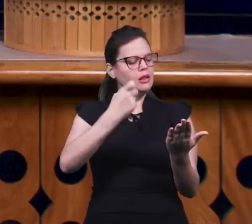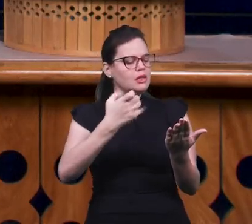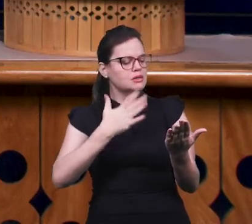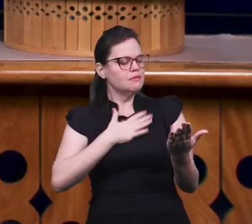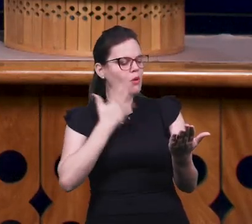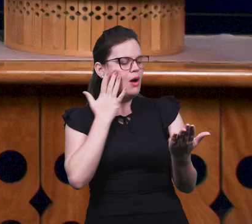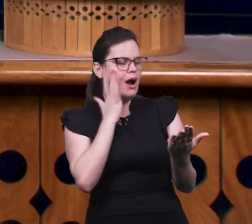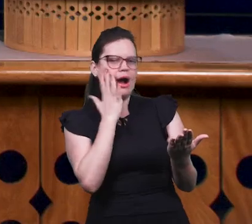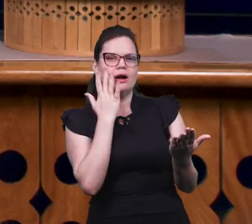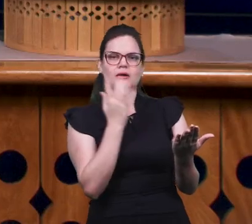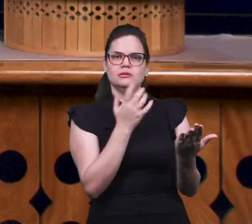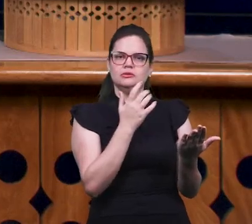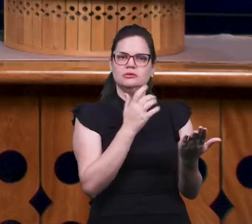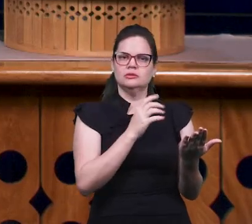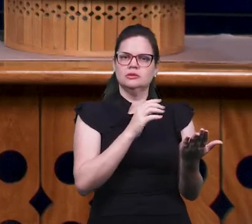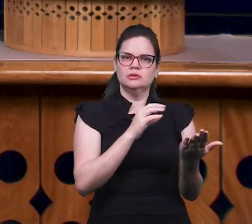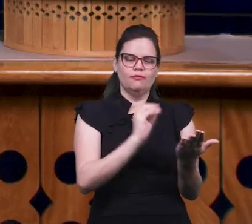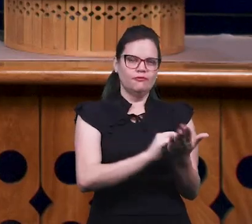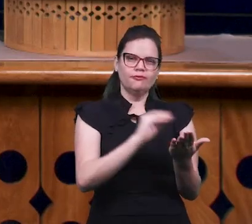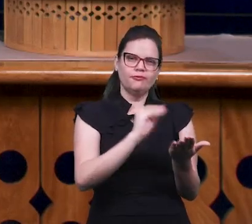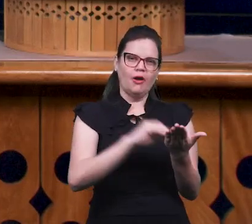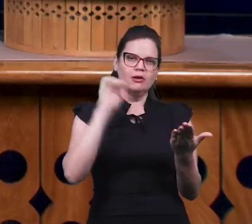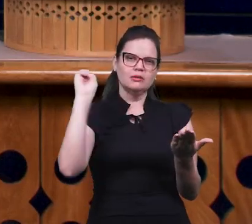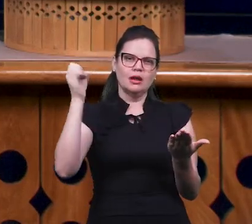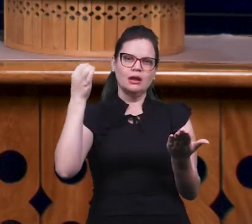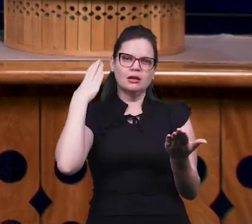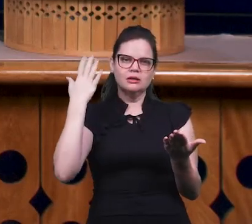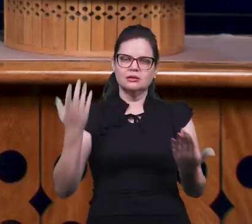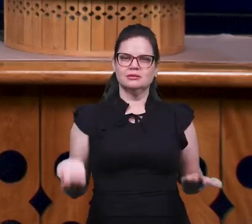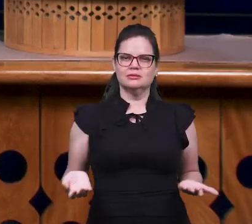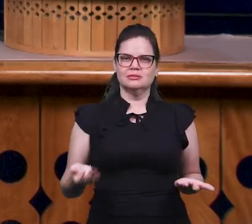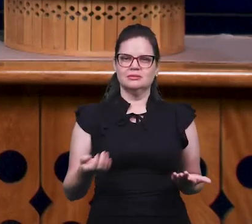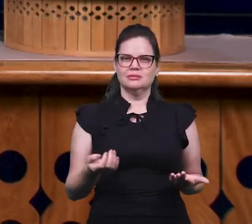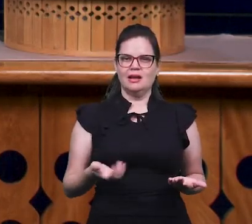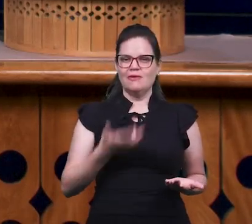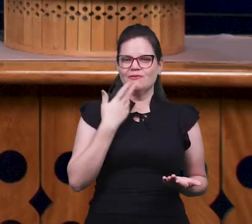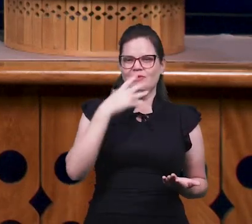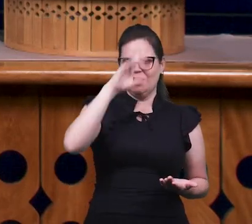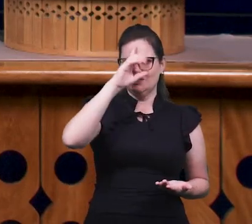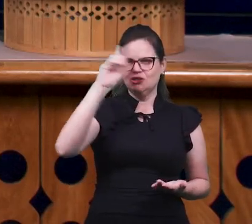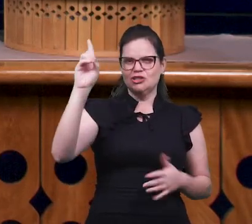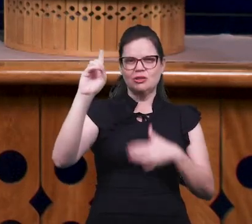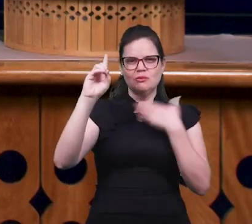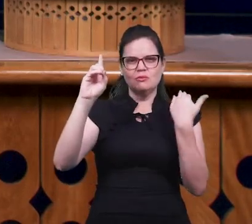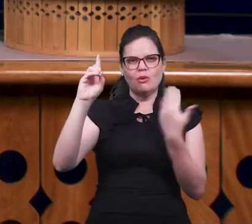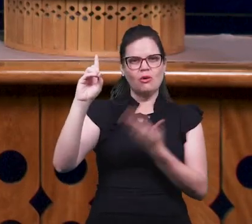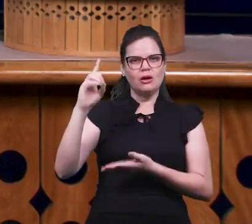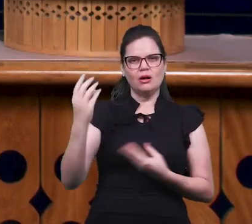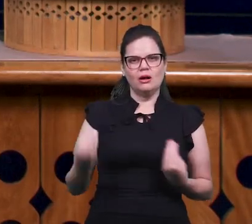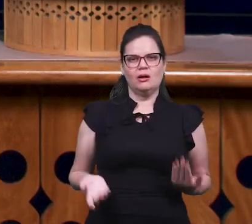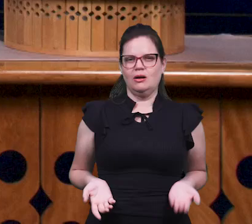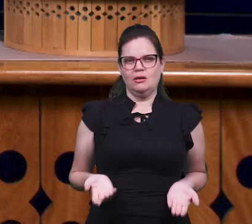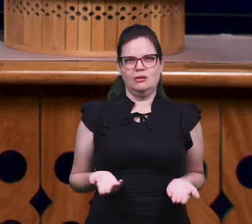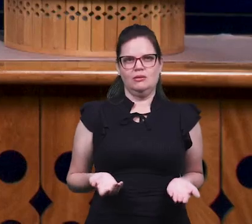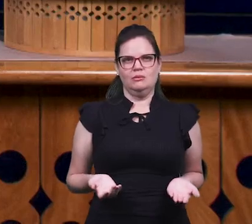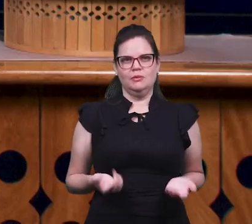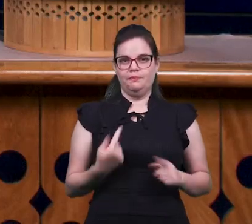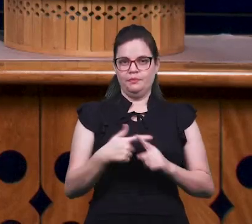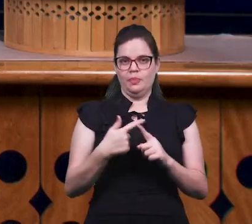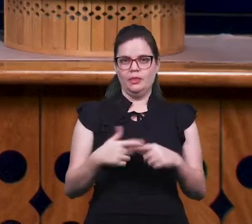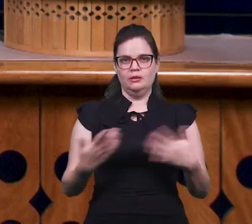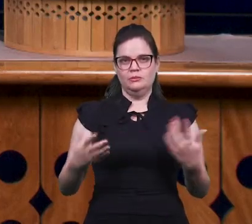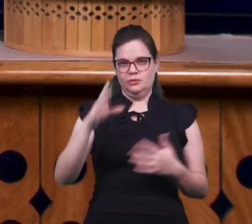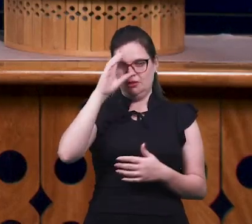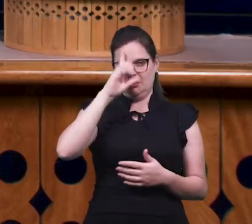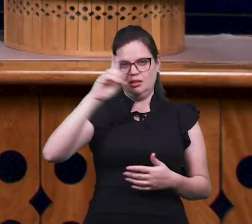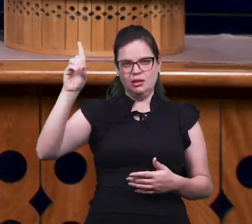né? Muitas coisas, o cristianismo da morte de Deus, copiado em Nietzsche, né? Nietzsche falava que Deus